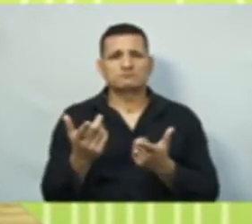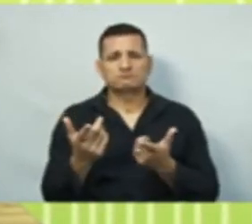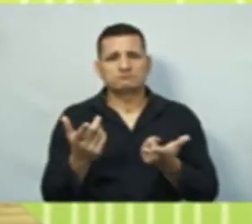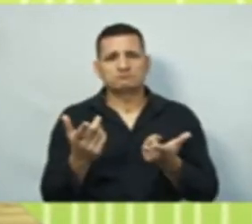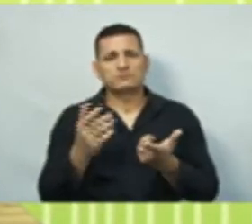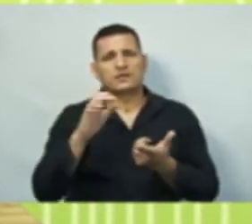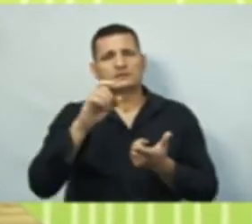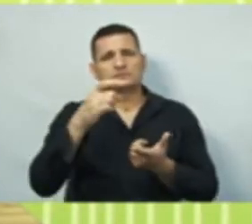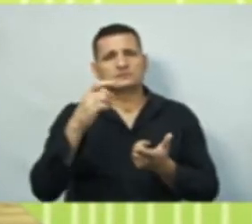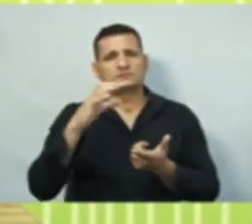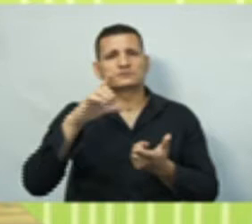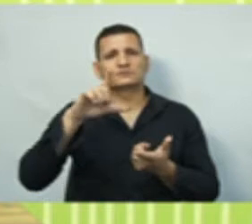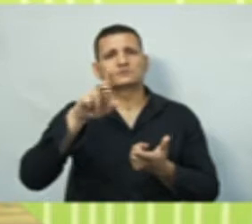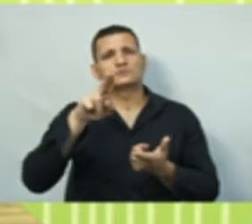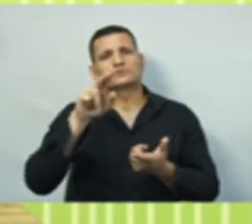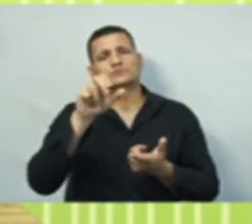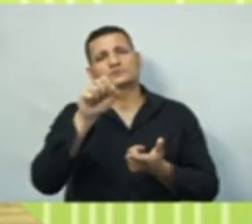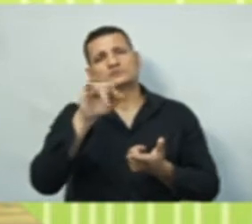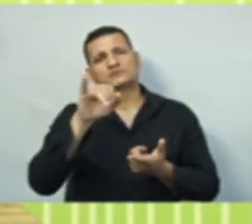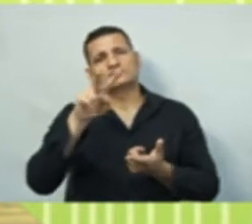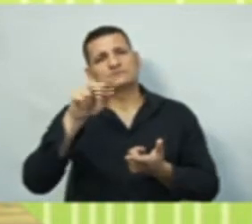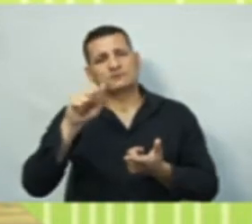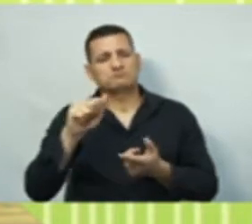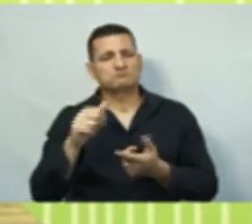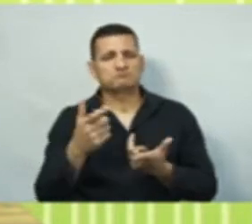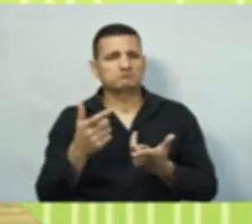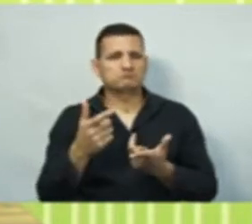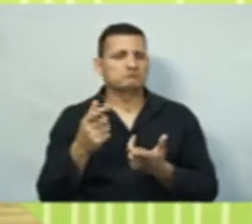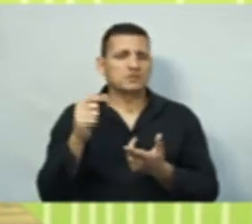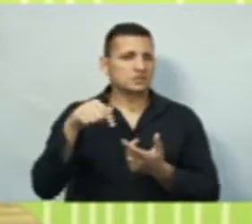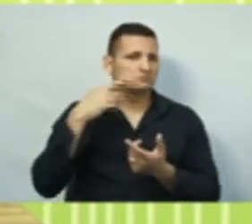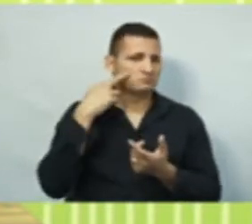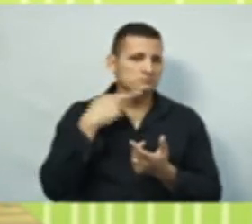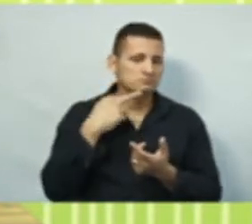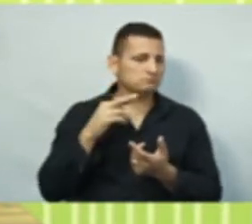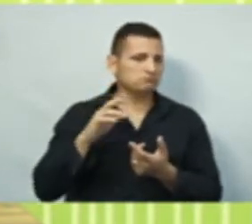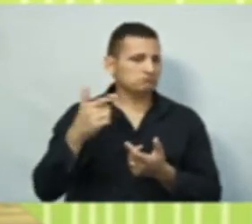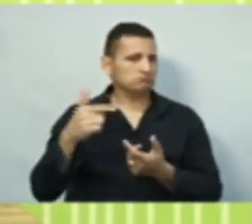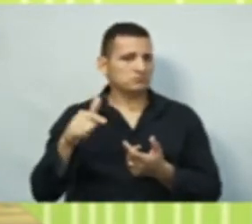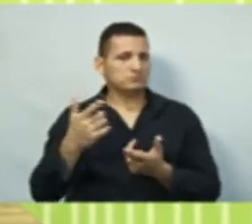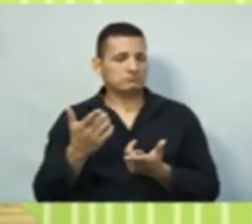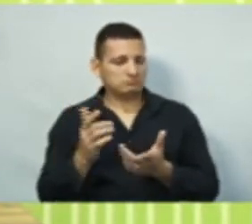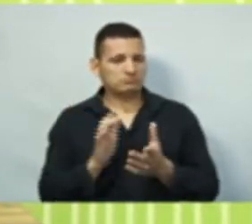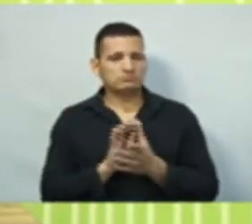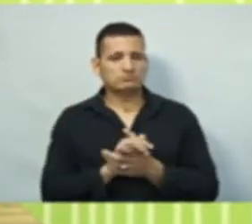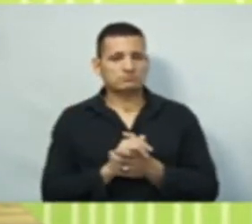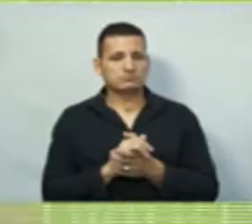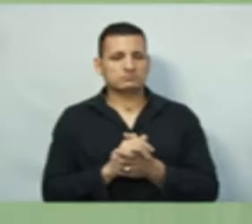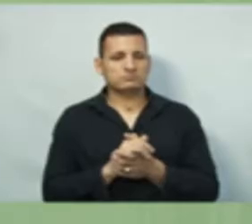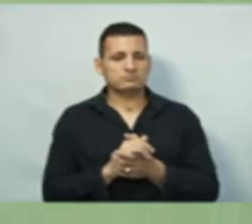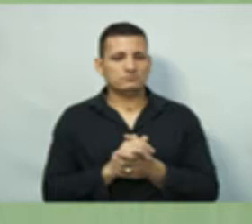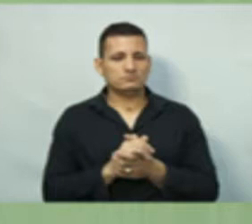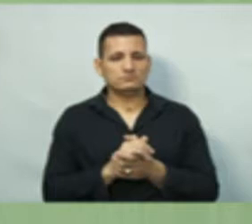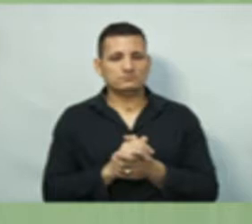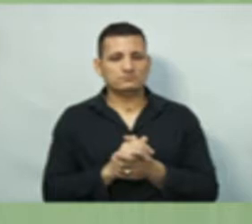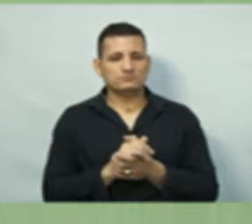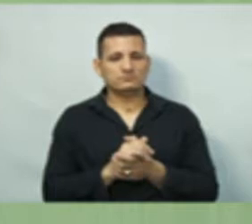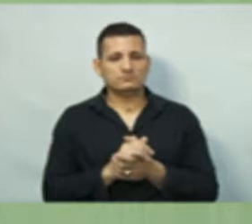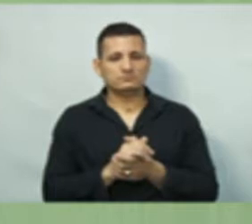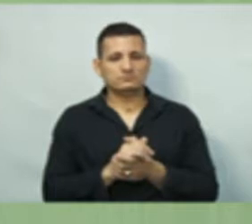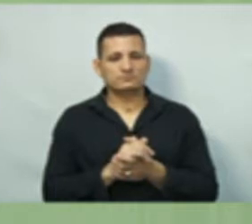de Rondônia. Nós temos 13 ramos e vamos ver isso daqui a pouco. Temos